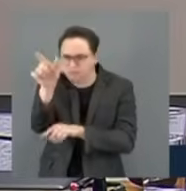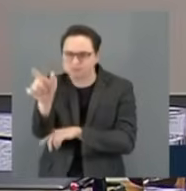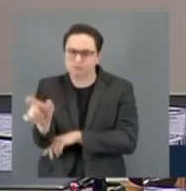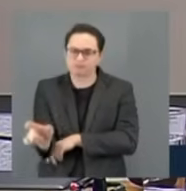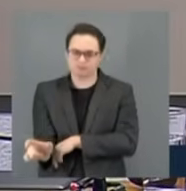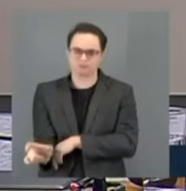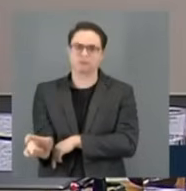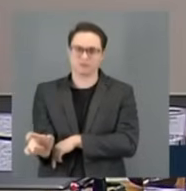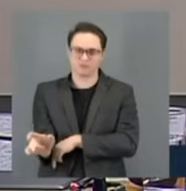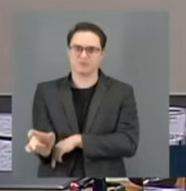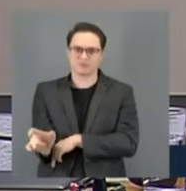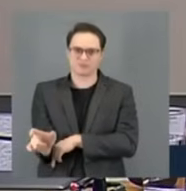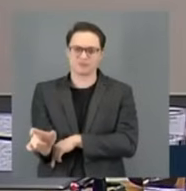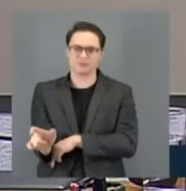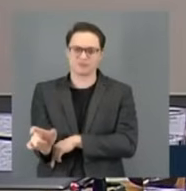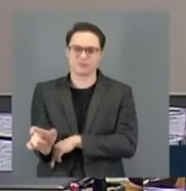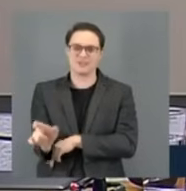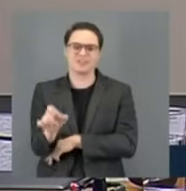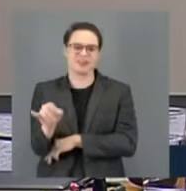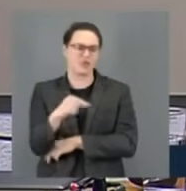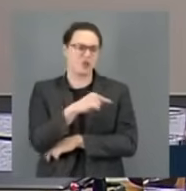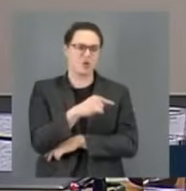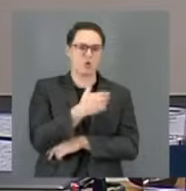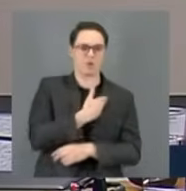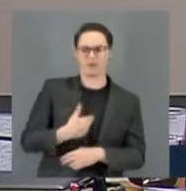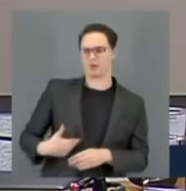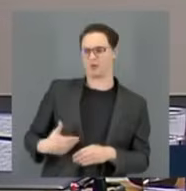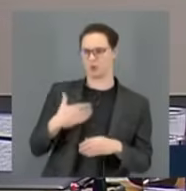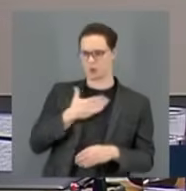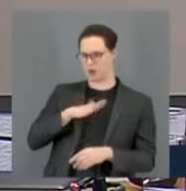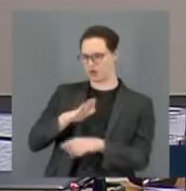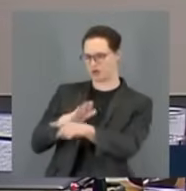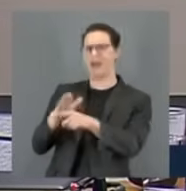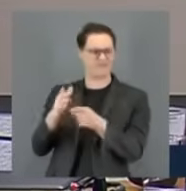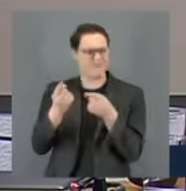personalidades que desagradam ao governo.